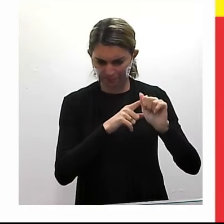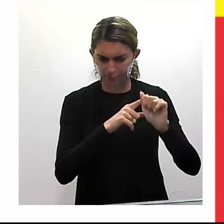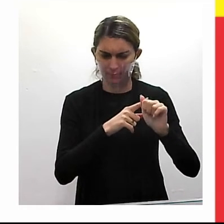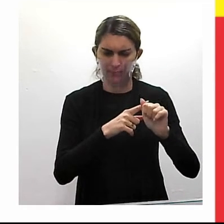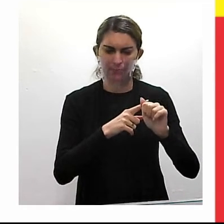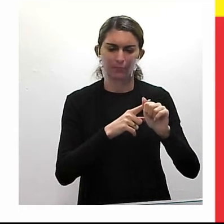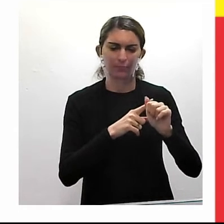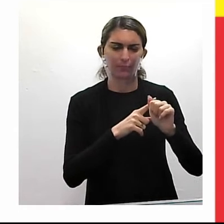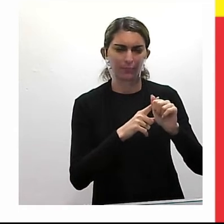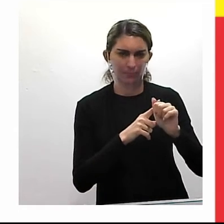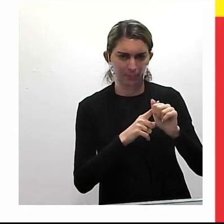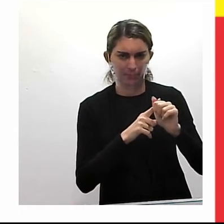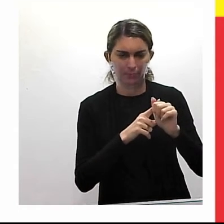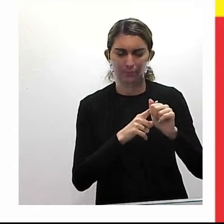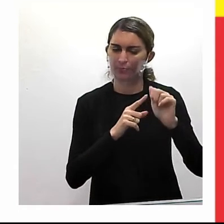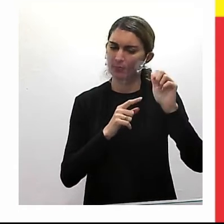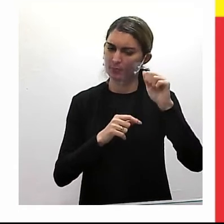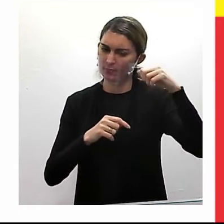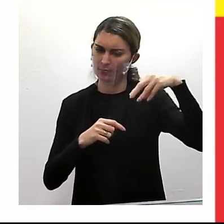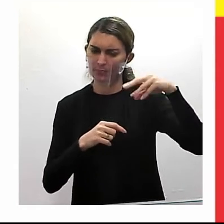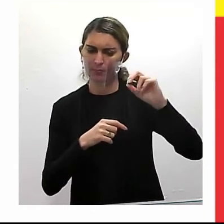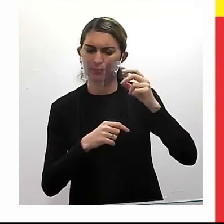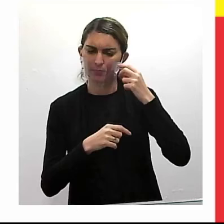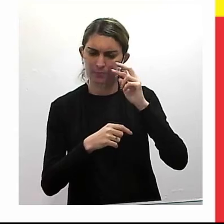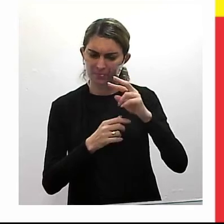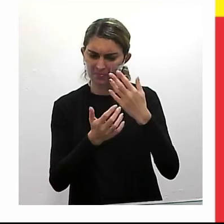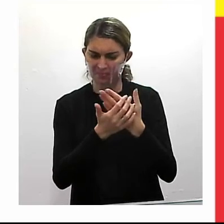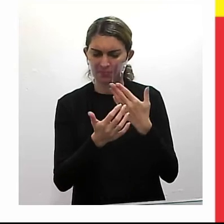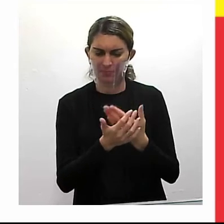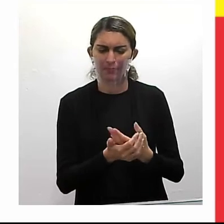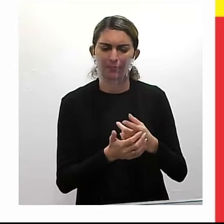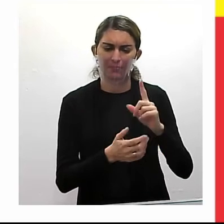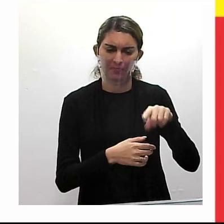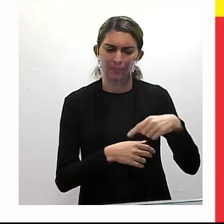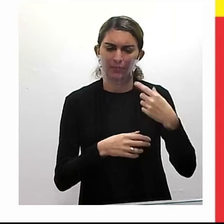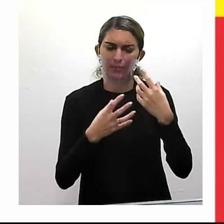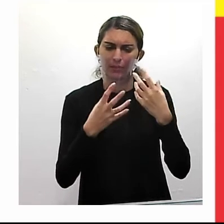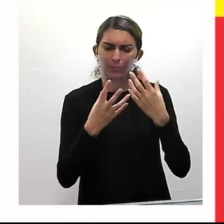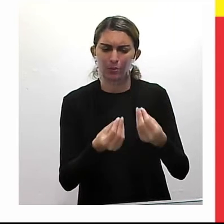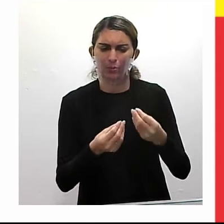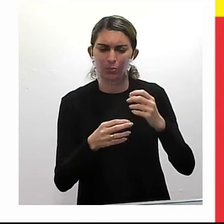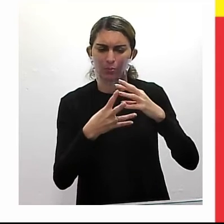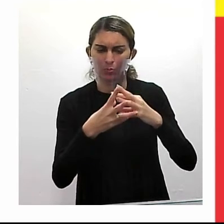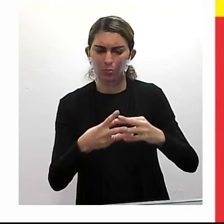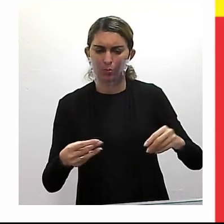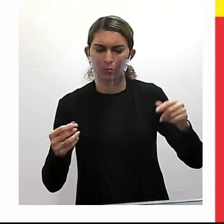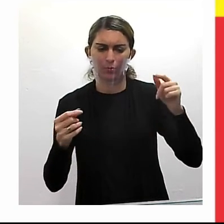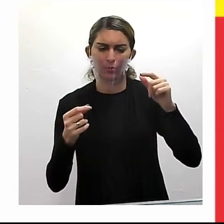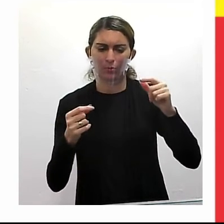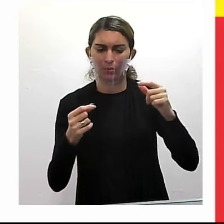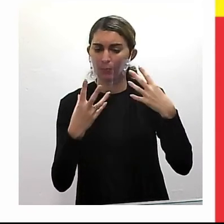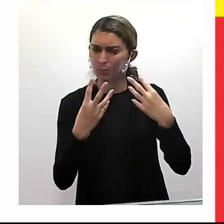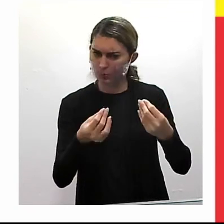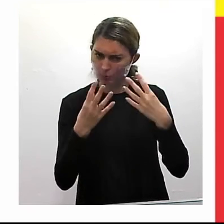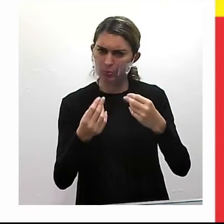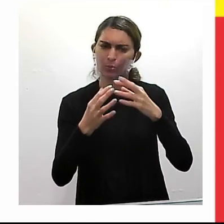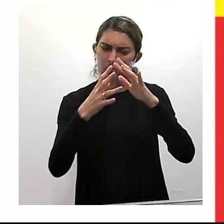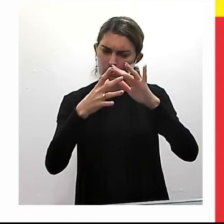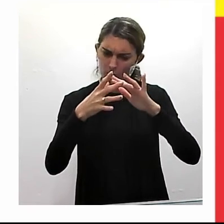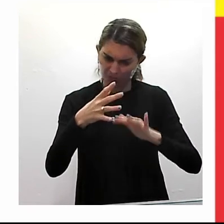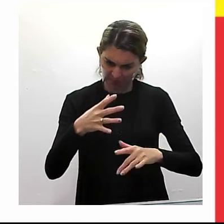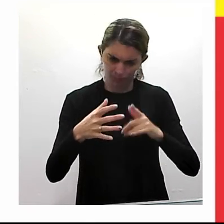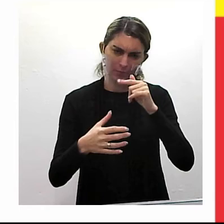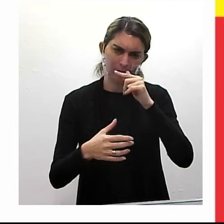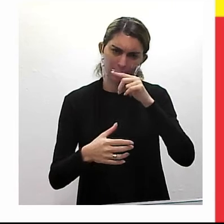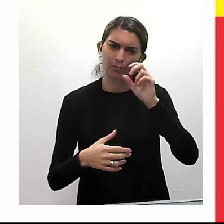ó. Vai ter bronca não. A amônia, que a gente viu na questão anterior, é extremamente solúvel em água. É. A